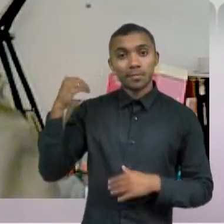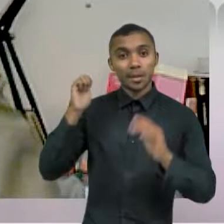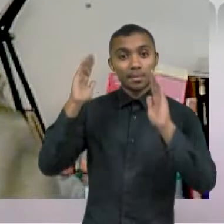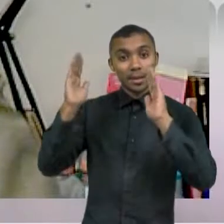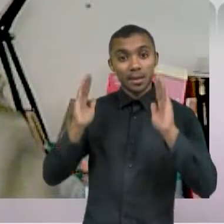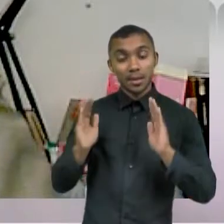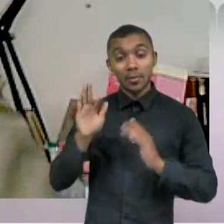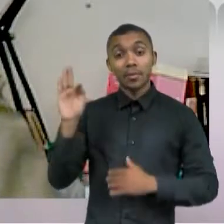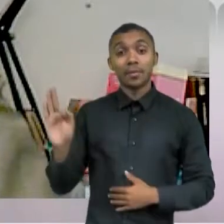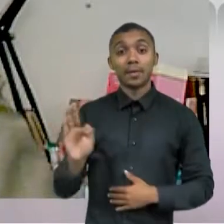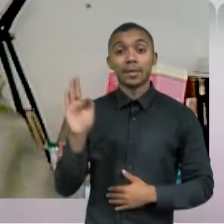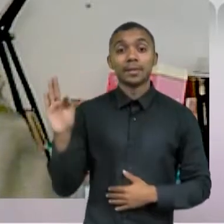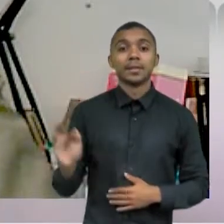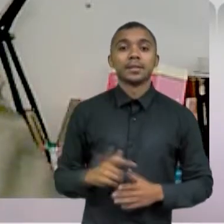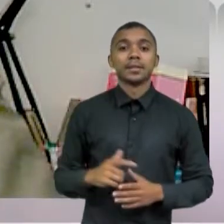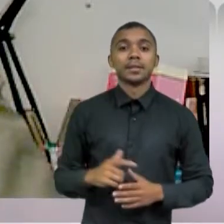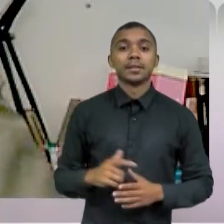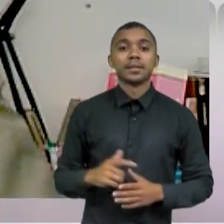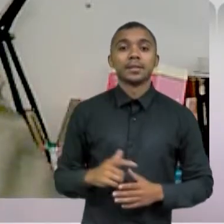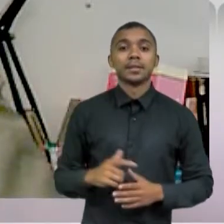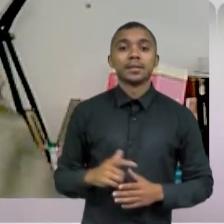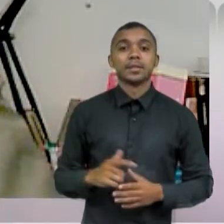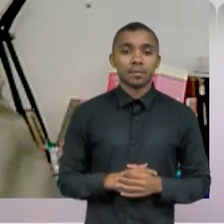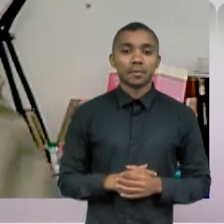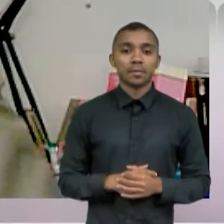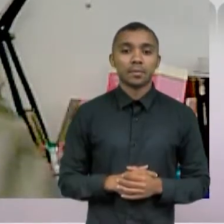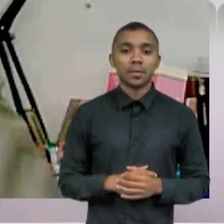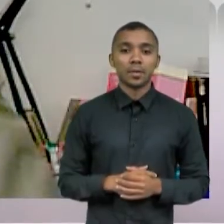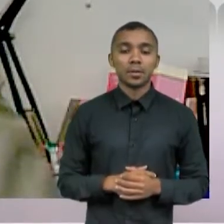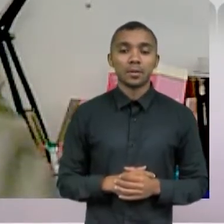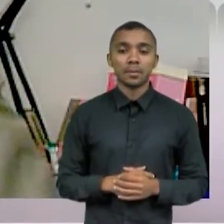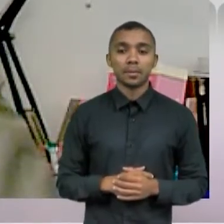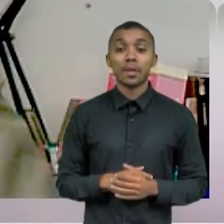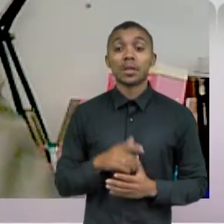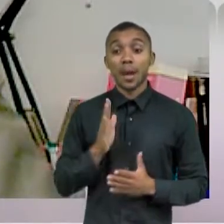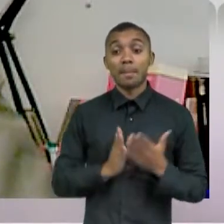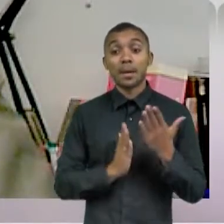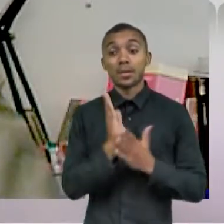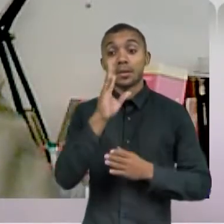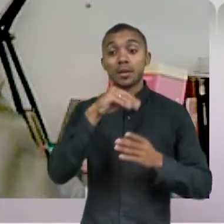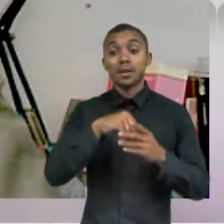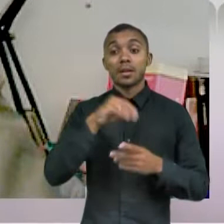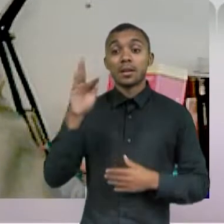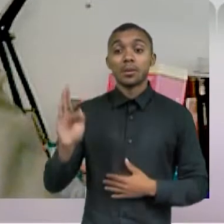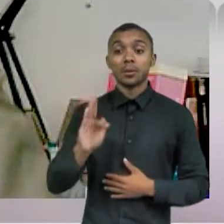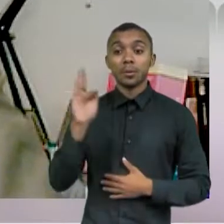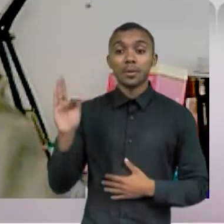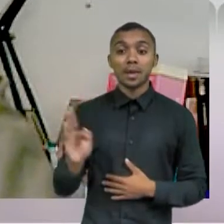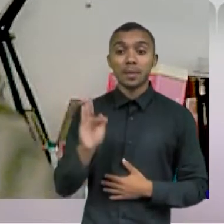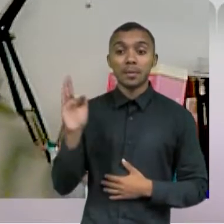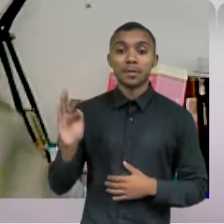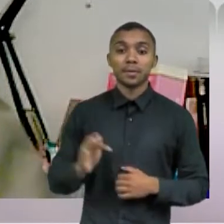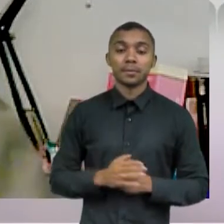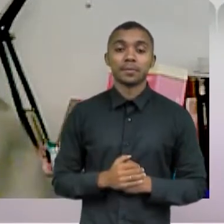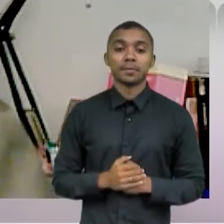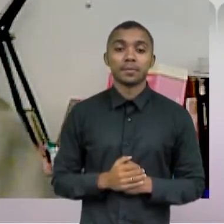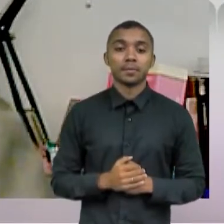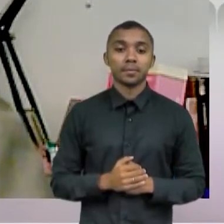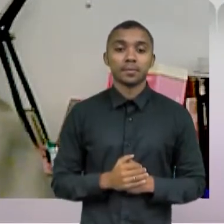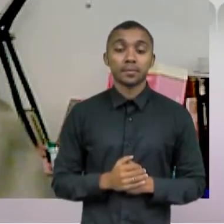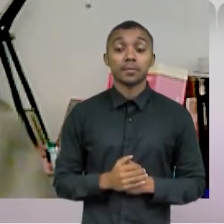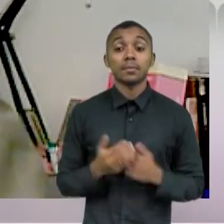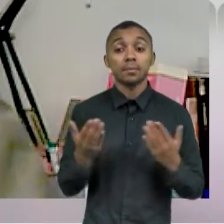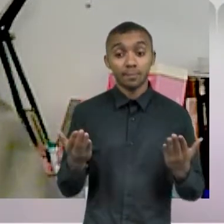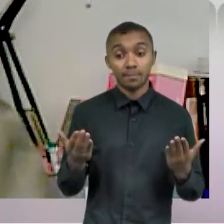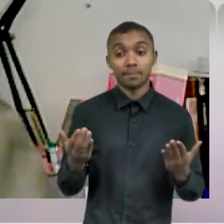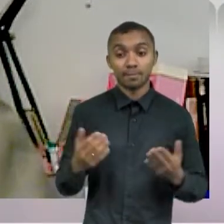época. Me lembro que nós passamos no mesmo vestibular e nós éramos, assim, uma espécie de os vovôs da turma, né?